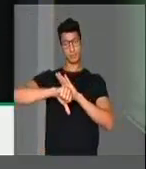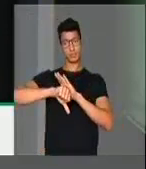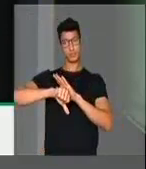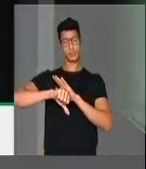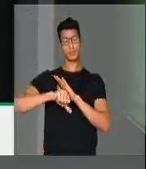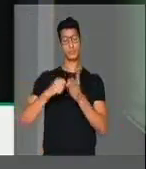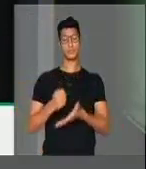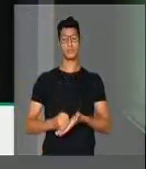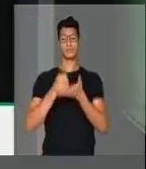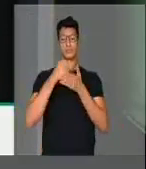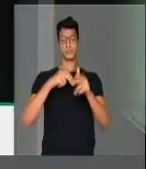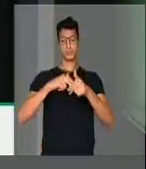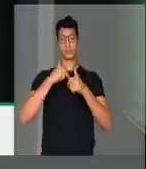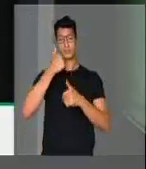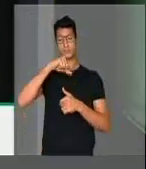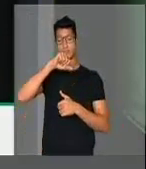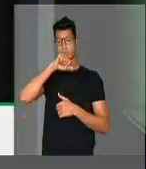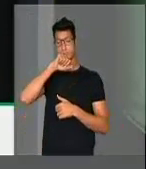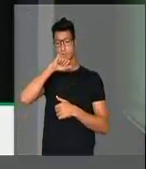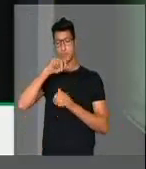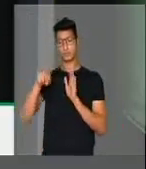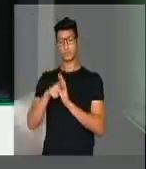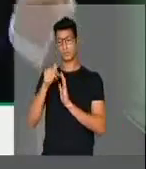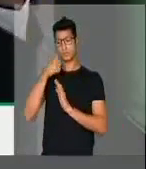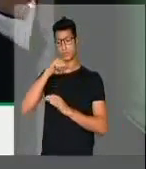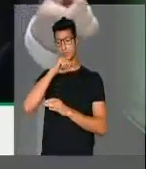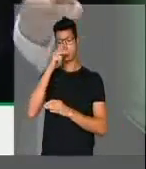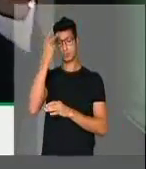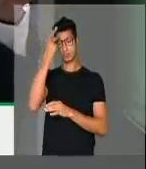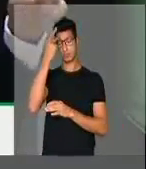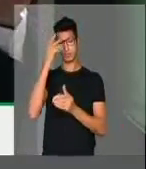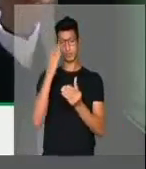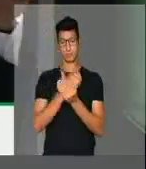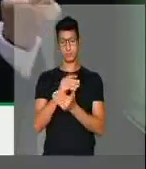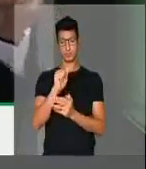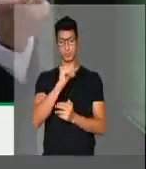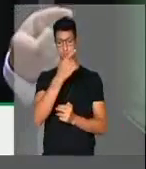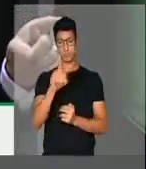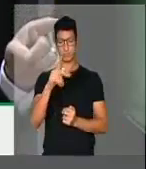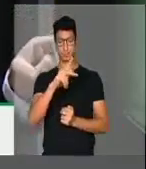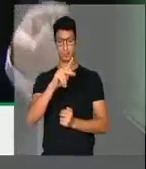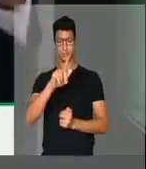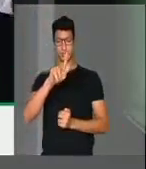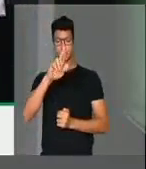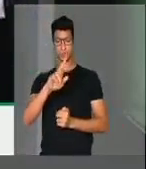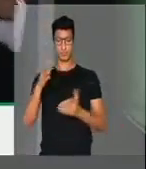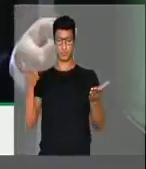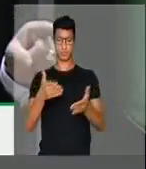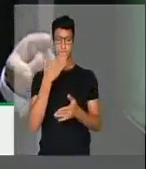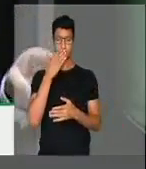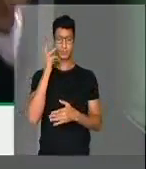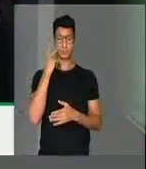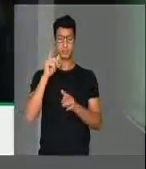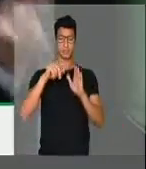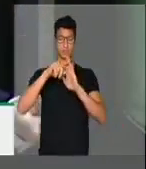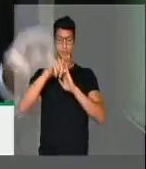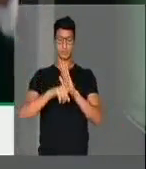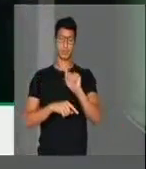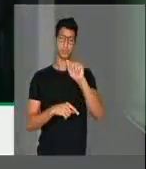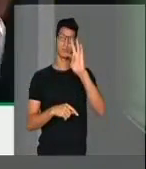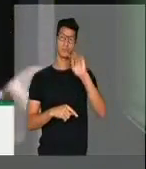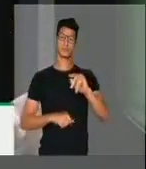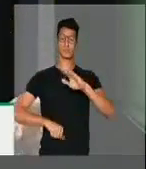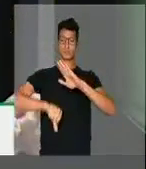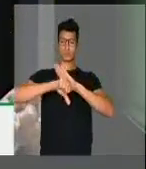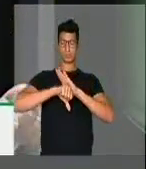ato, apoiado pela mãe daquela criança no MAN em São Paulo. Protocolei essa ação na PGR hoje, pedindo para que seja investigado esse